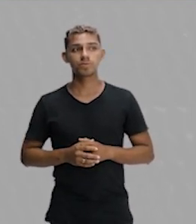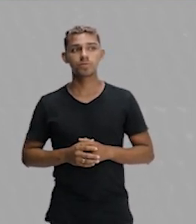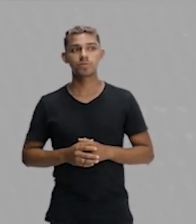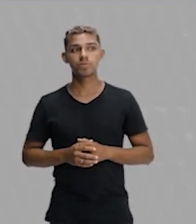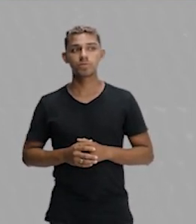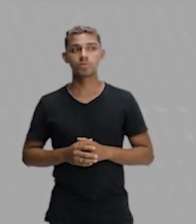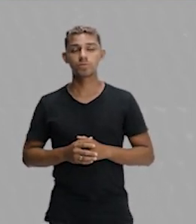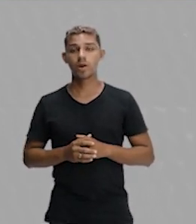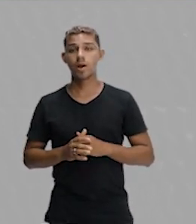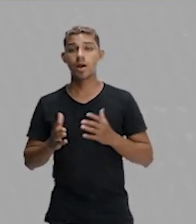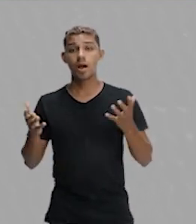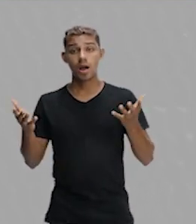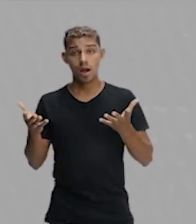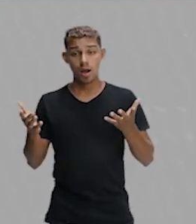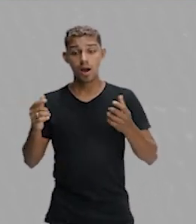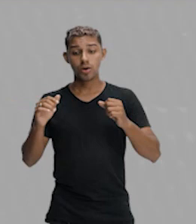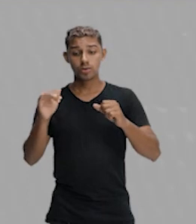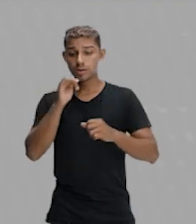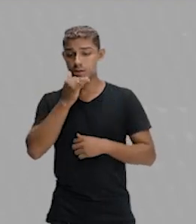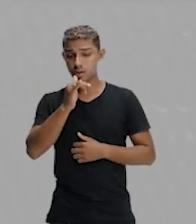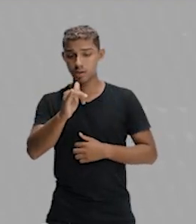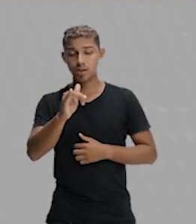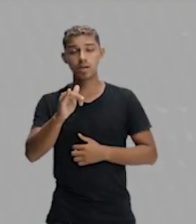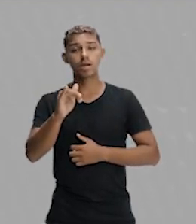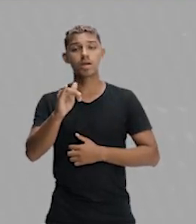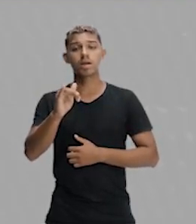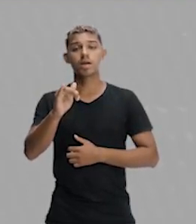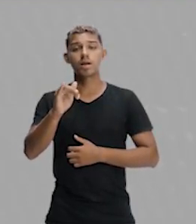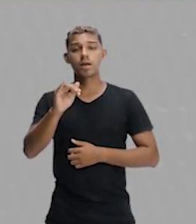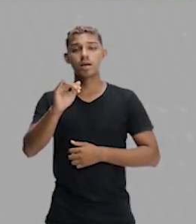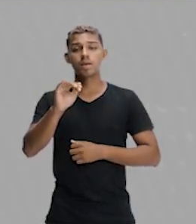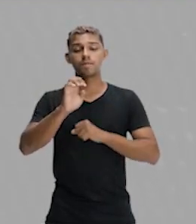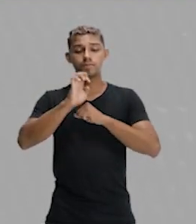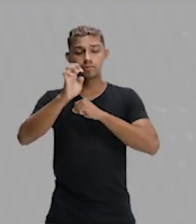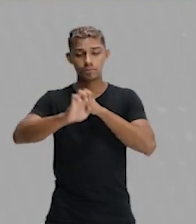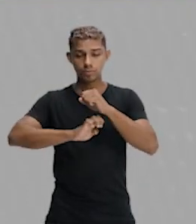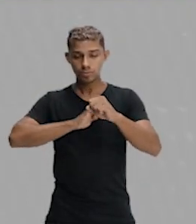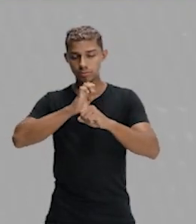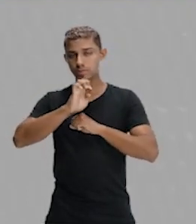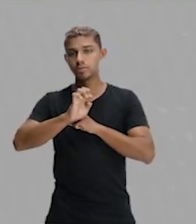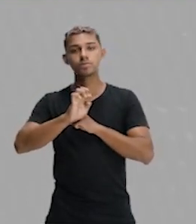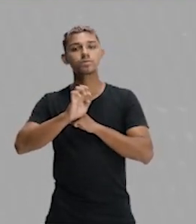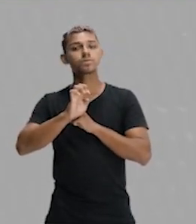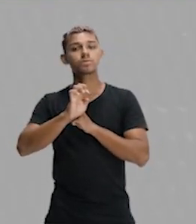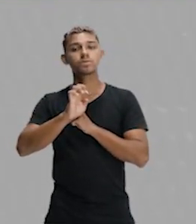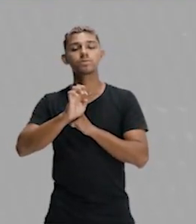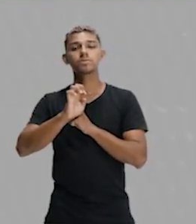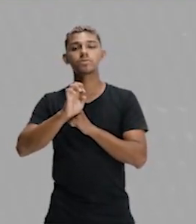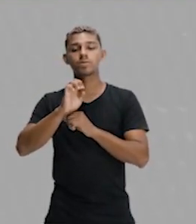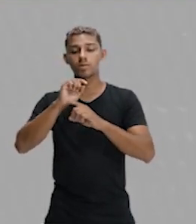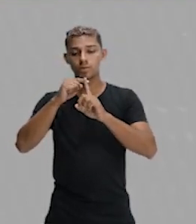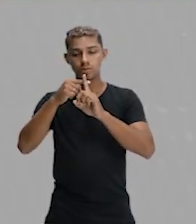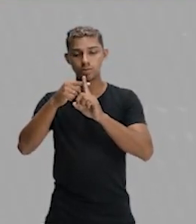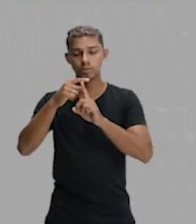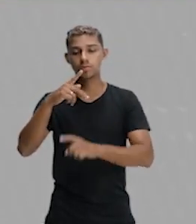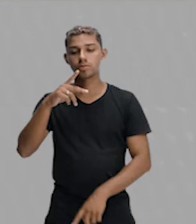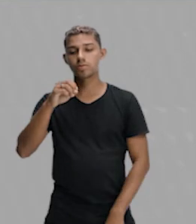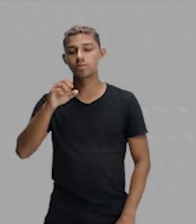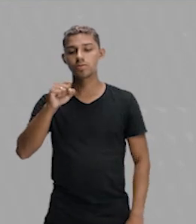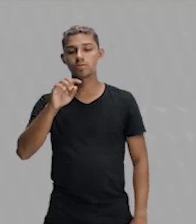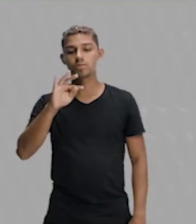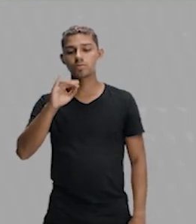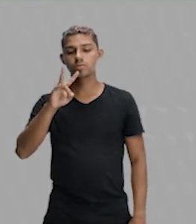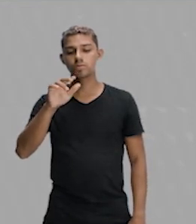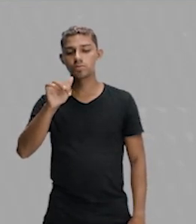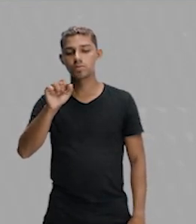uma distribuição de cargas elétricas positivas. Ok? Então esse condutor, ele é um condutor que está carregado